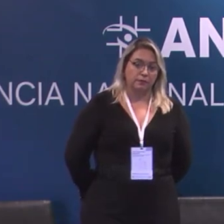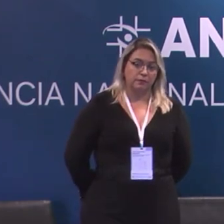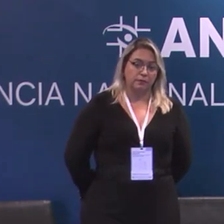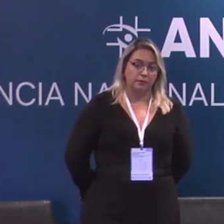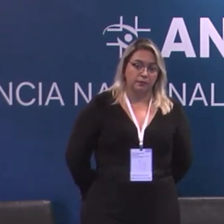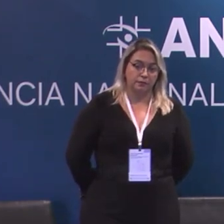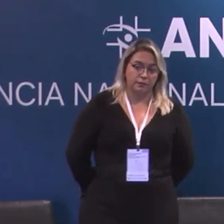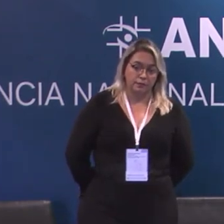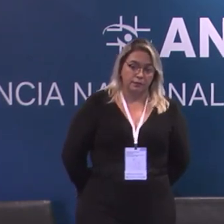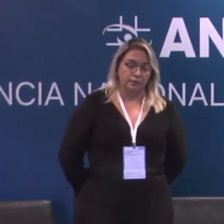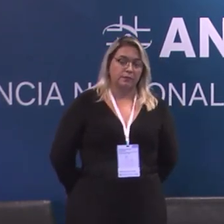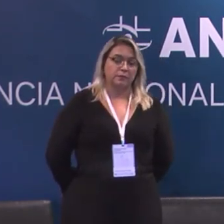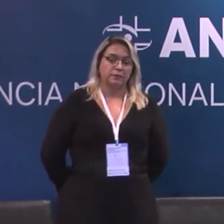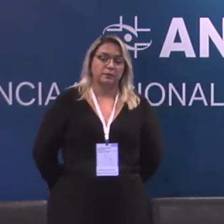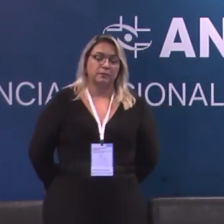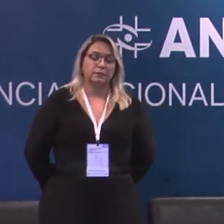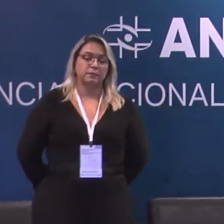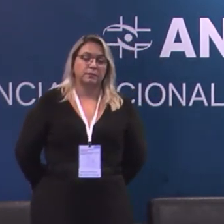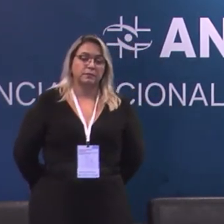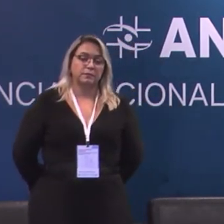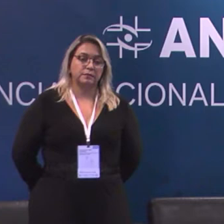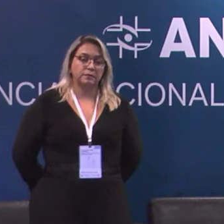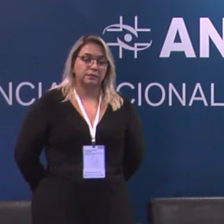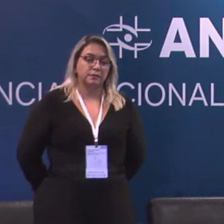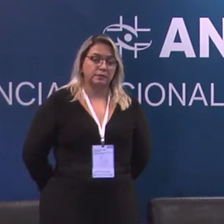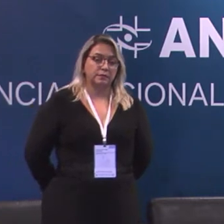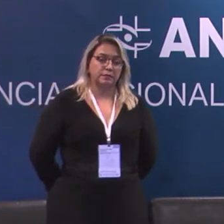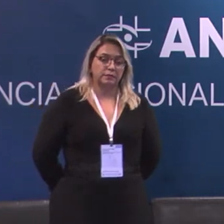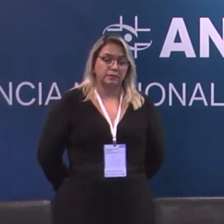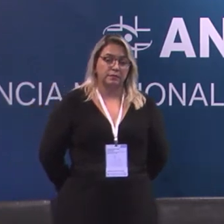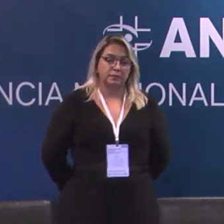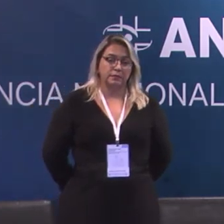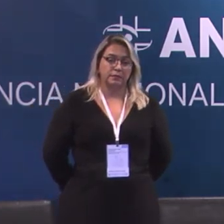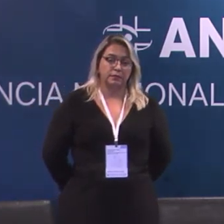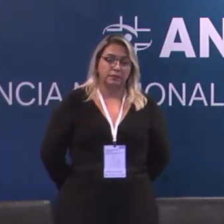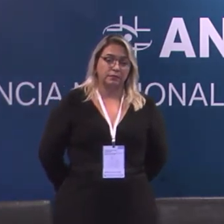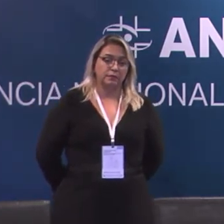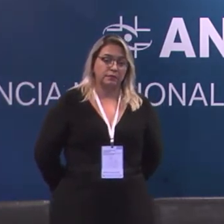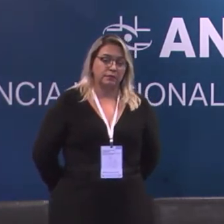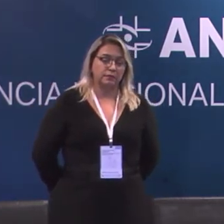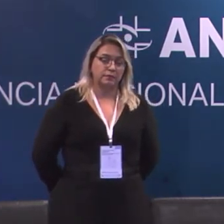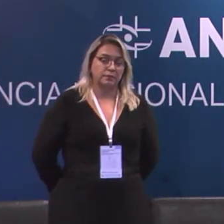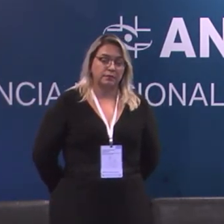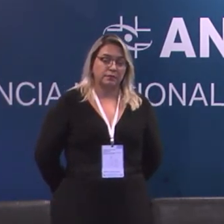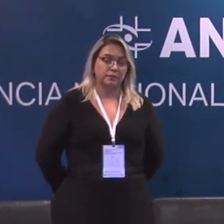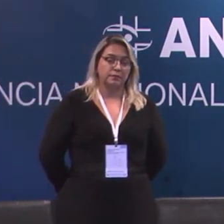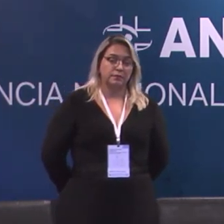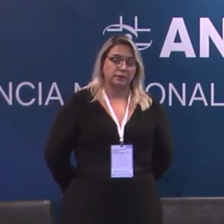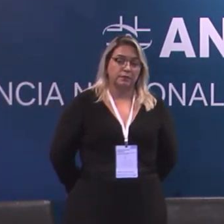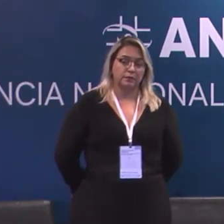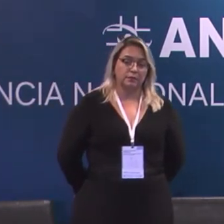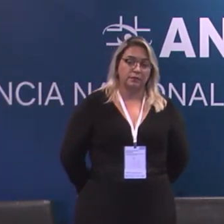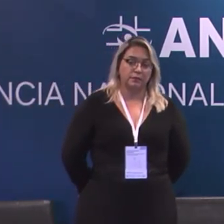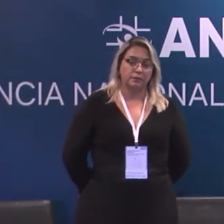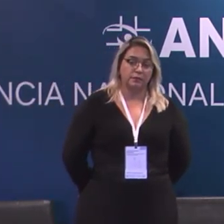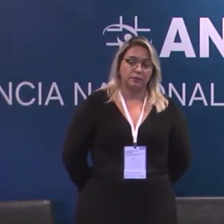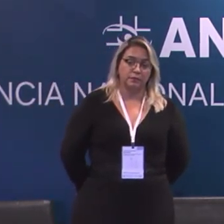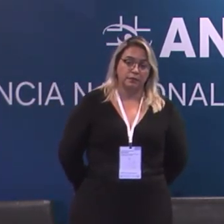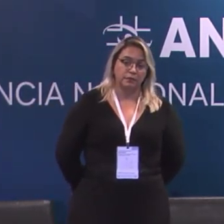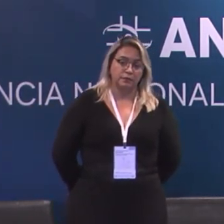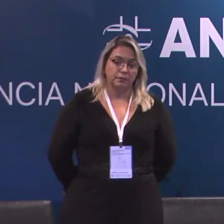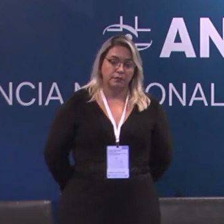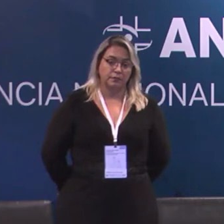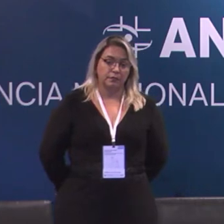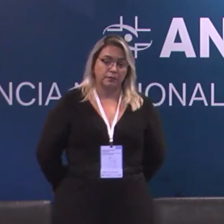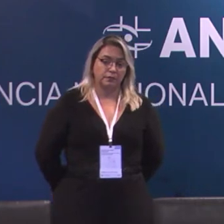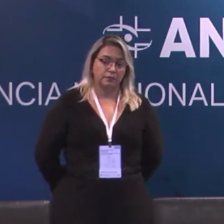as três secretarias. Então, assim, eu estou falando que fui orientada pela minha procuradoria. Então, a vigilância não teve a oportunidade de fazer